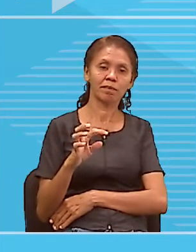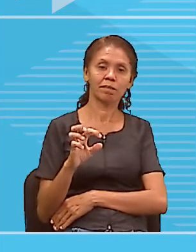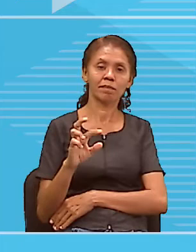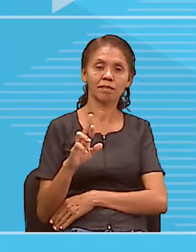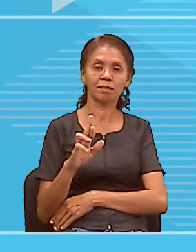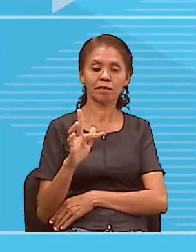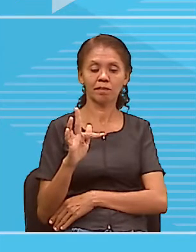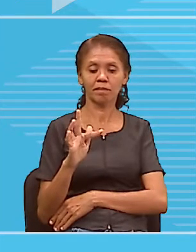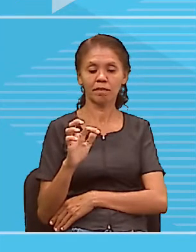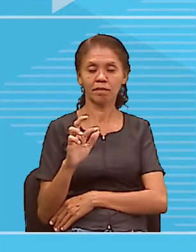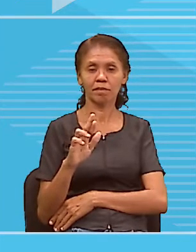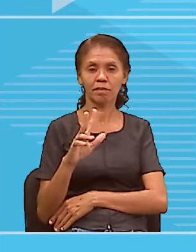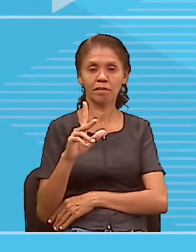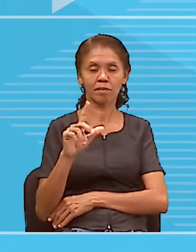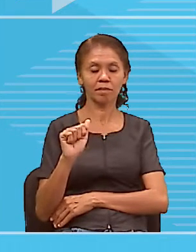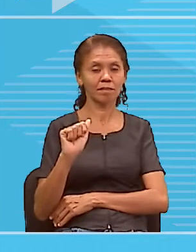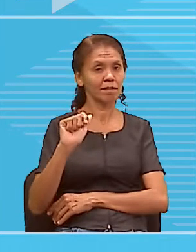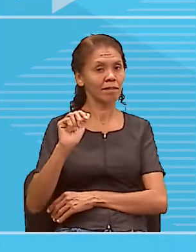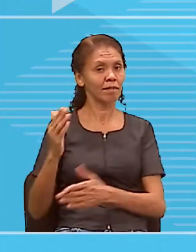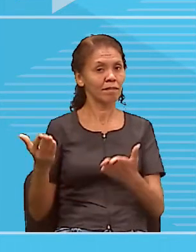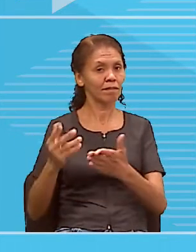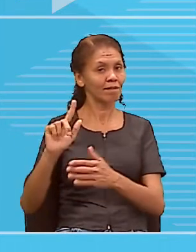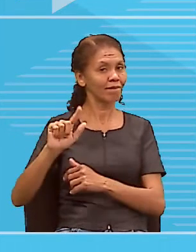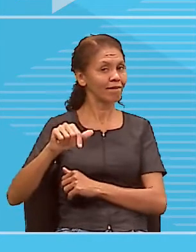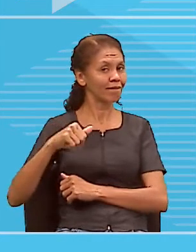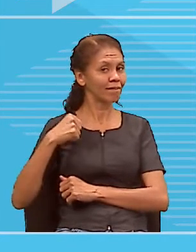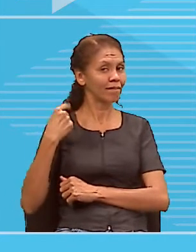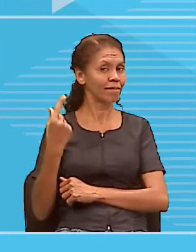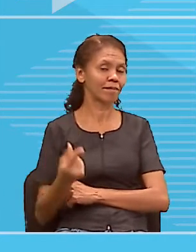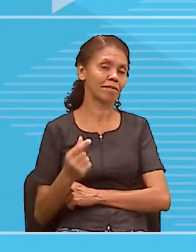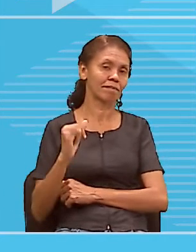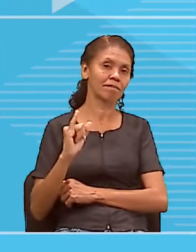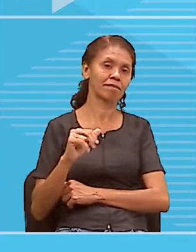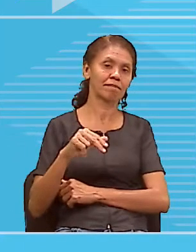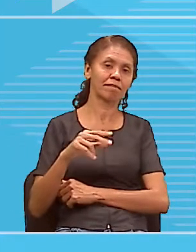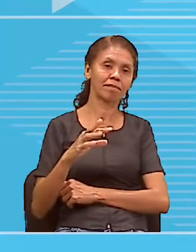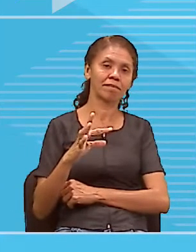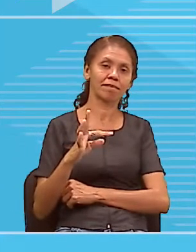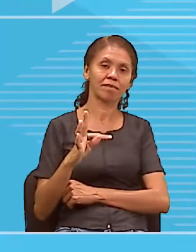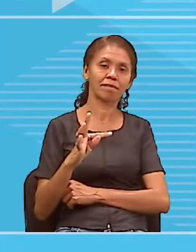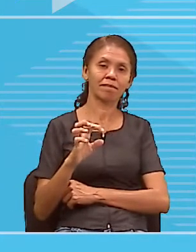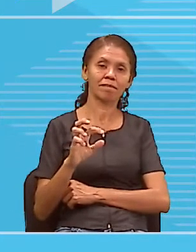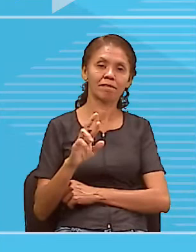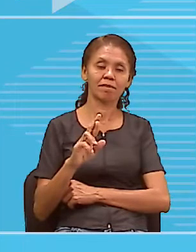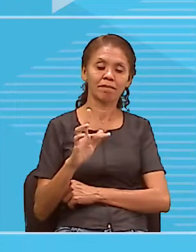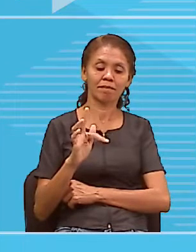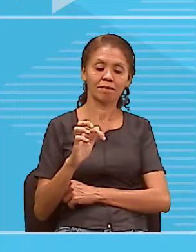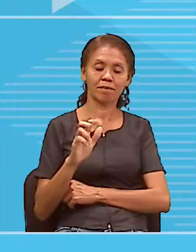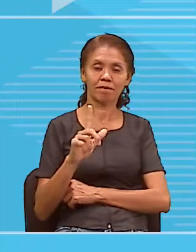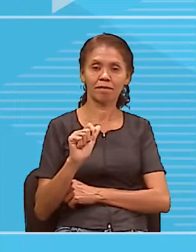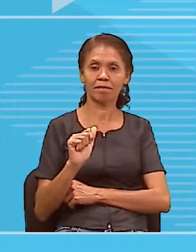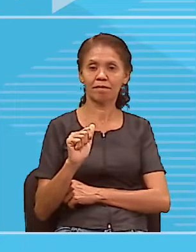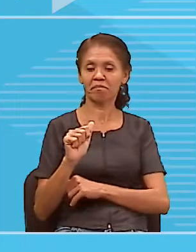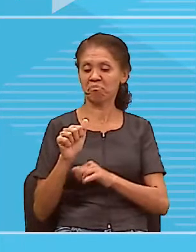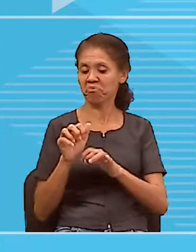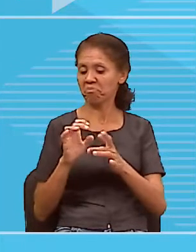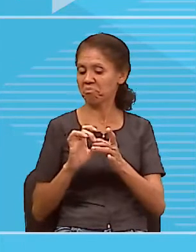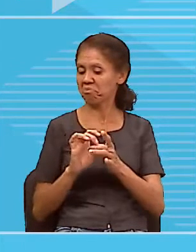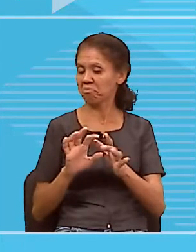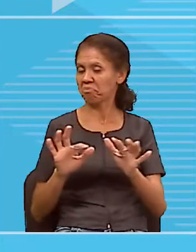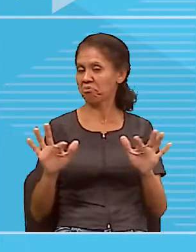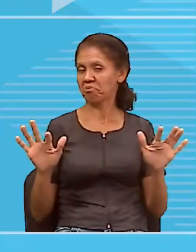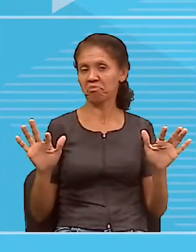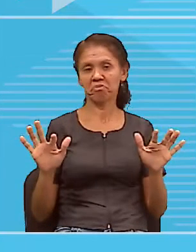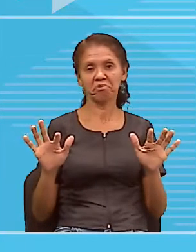após a interferência as ondas elas voltam a se propagar como elas estavam